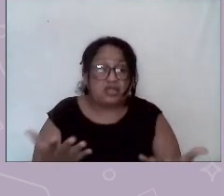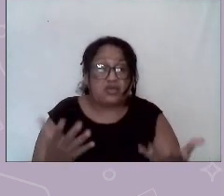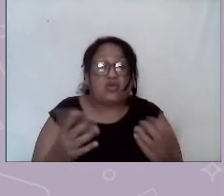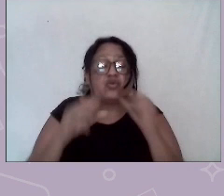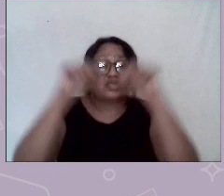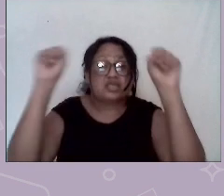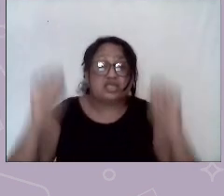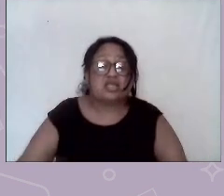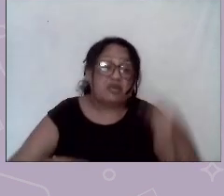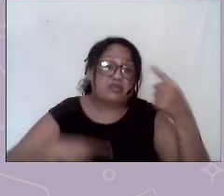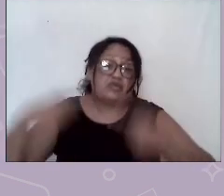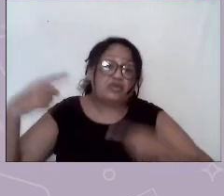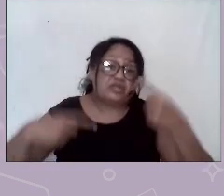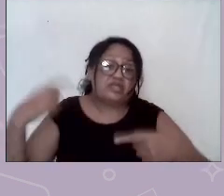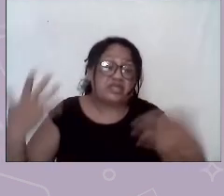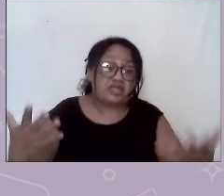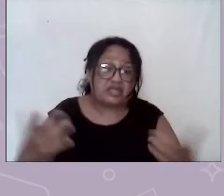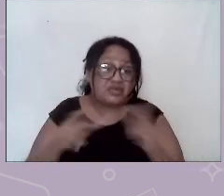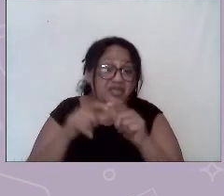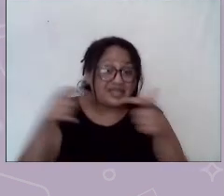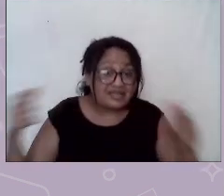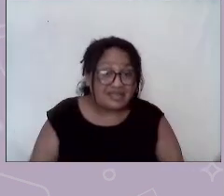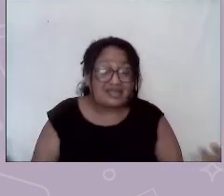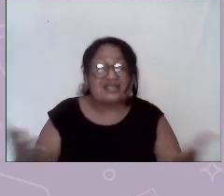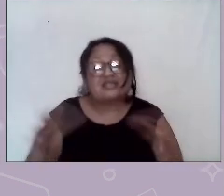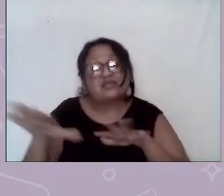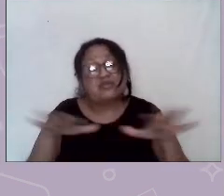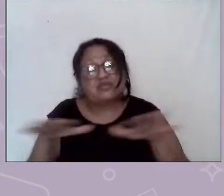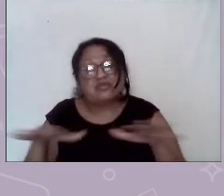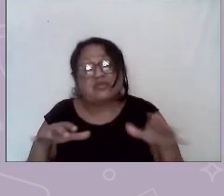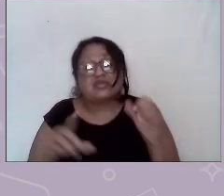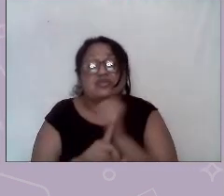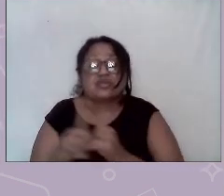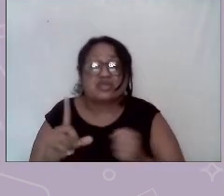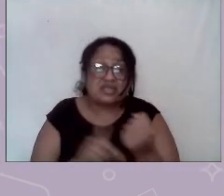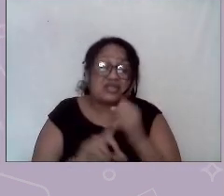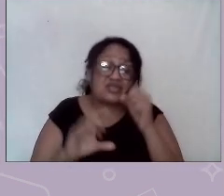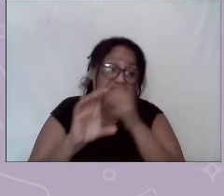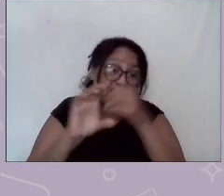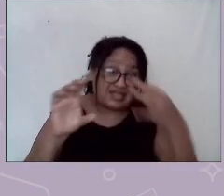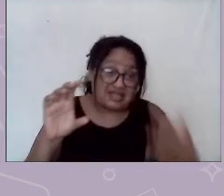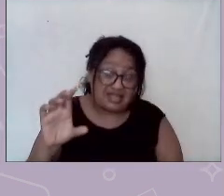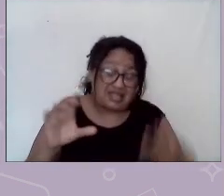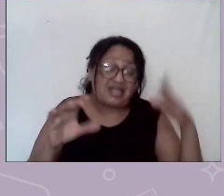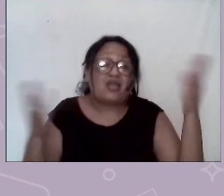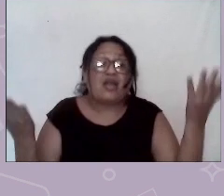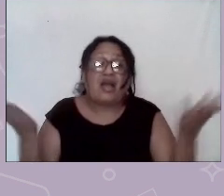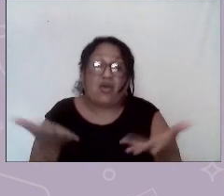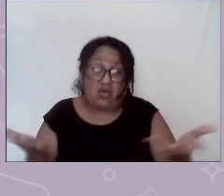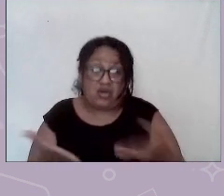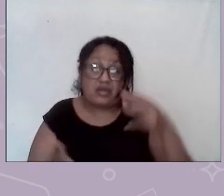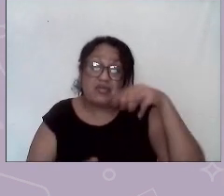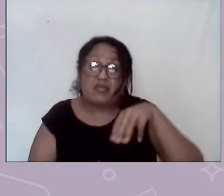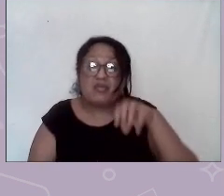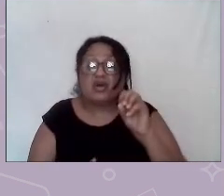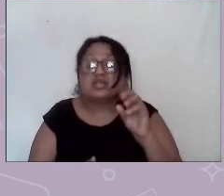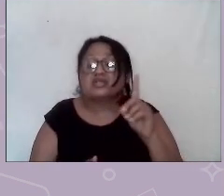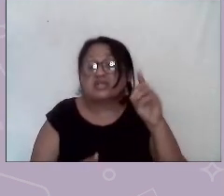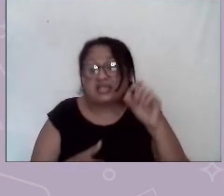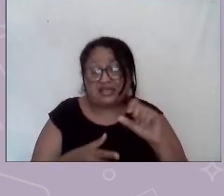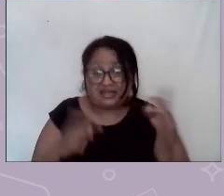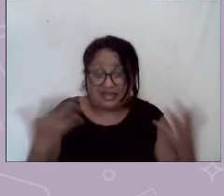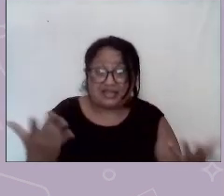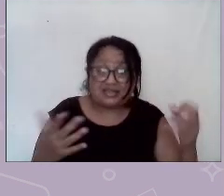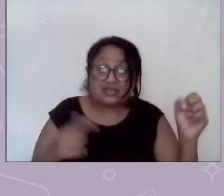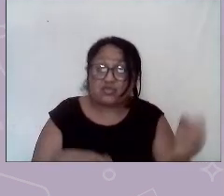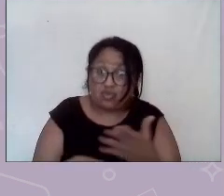político e uma intensa mobilidade social isso é isso característica mais da modernidade do que da da antiguidade